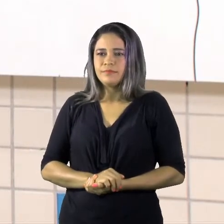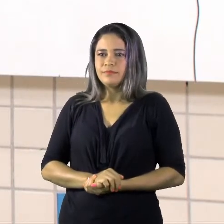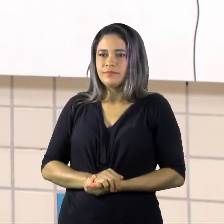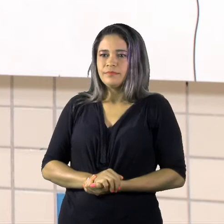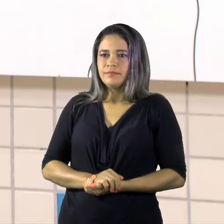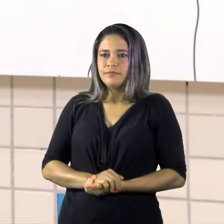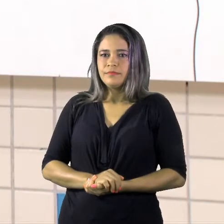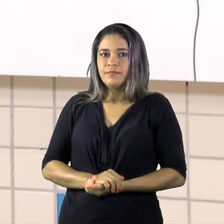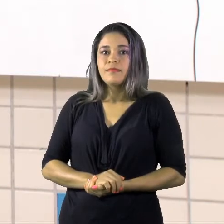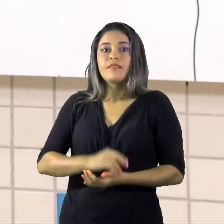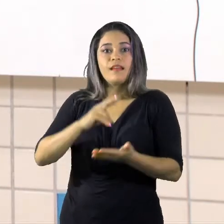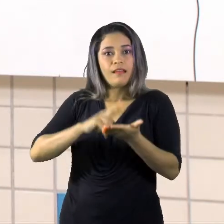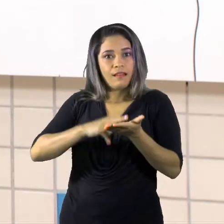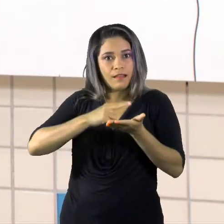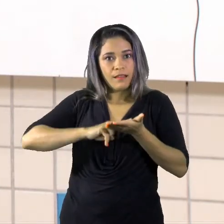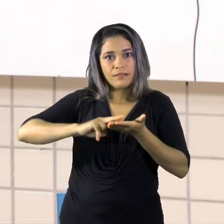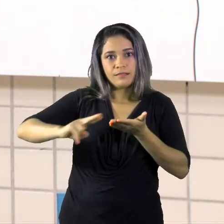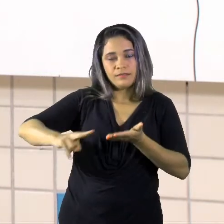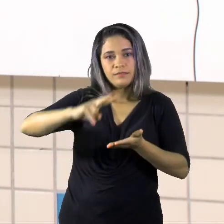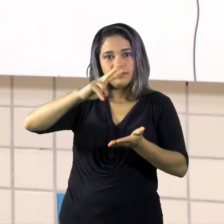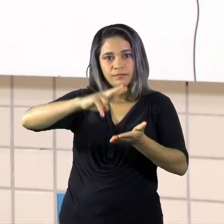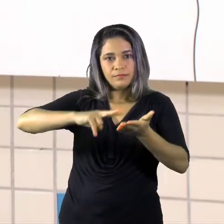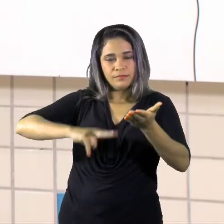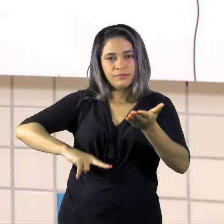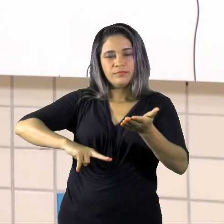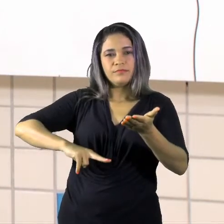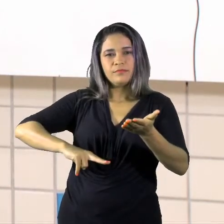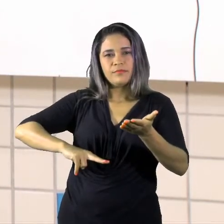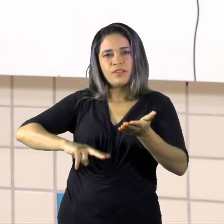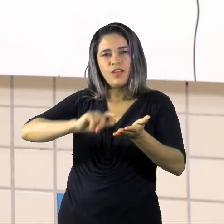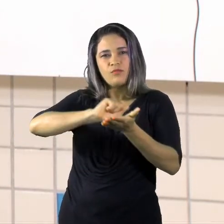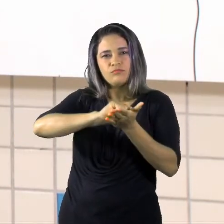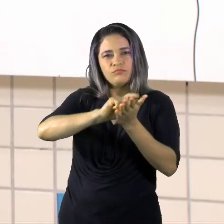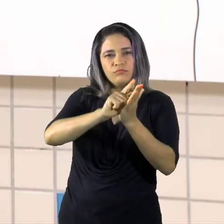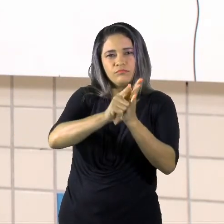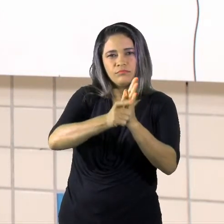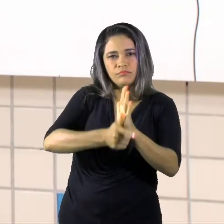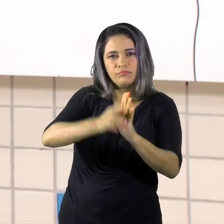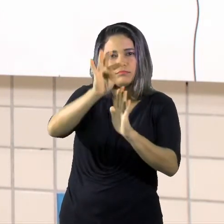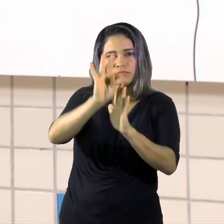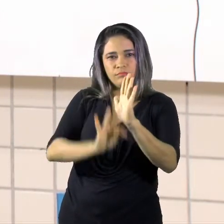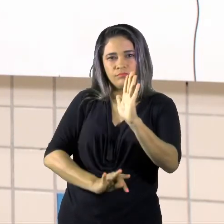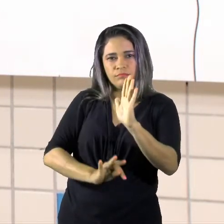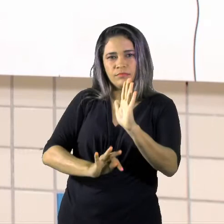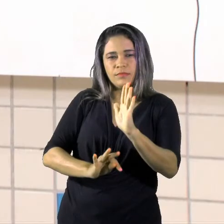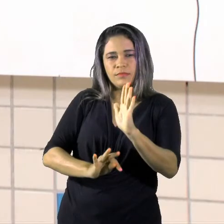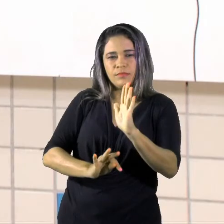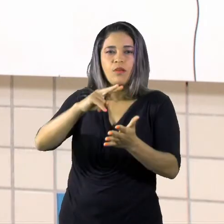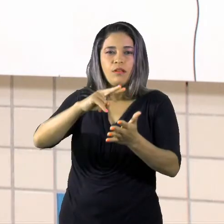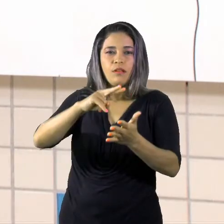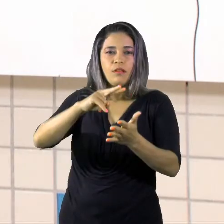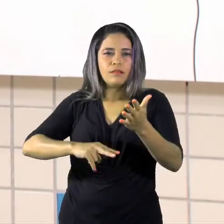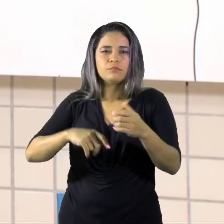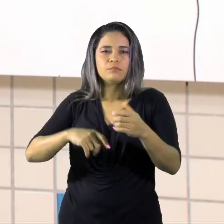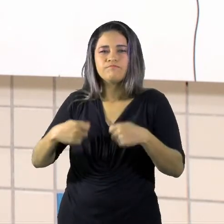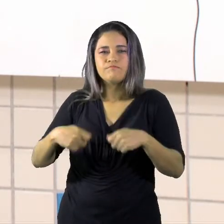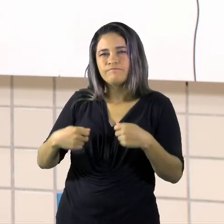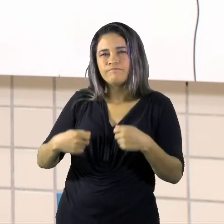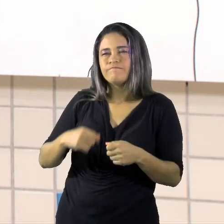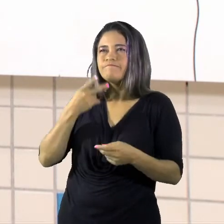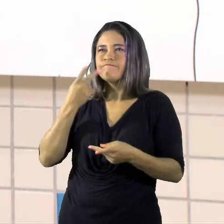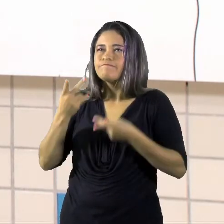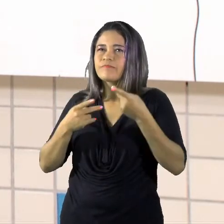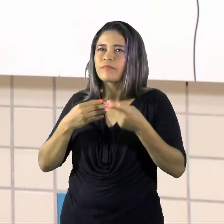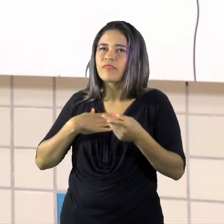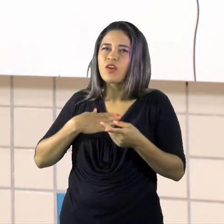A carta do leitor é um gênero textual que o leitor sente a necessidade de escrever para comentar algo que